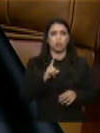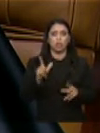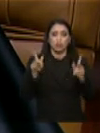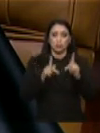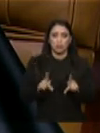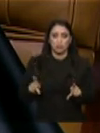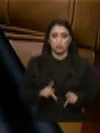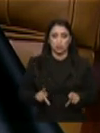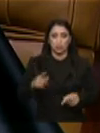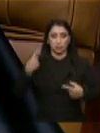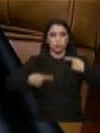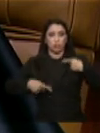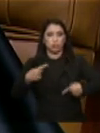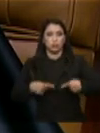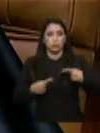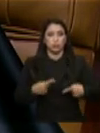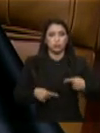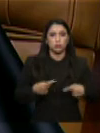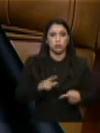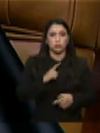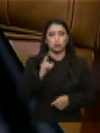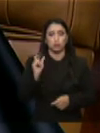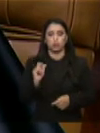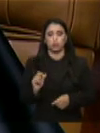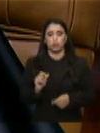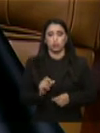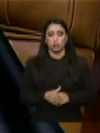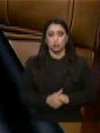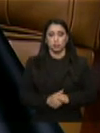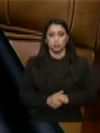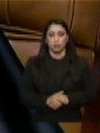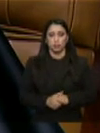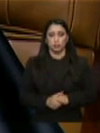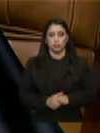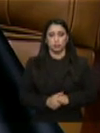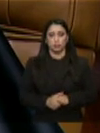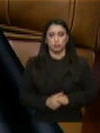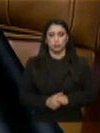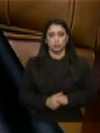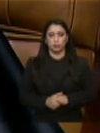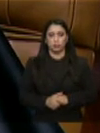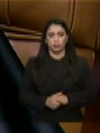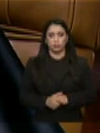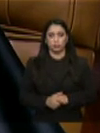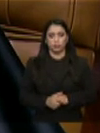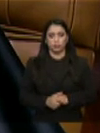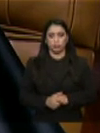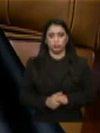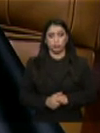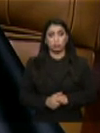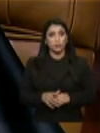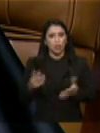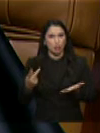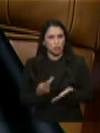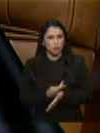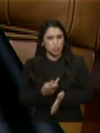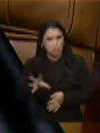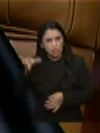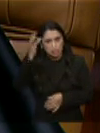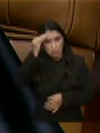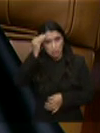dupla incidência do IPI, mas apenas no desembaraço aduaneiro. Ocorre que tal